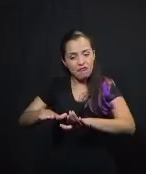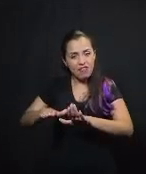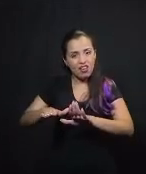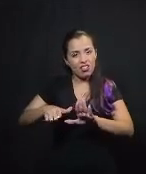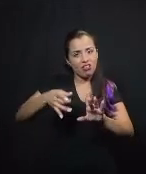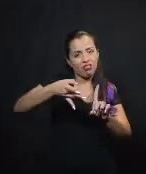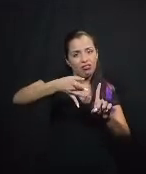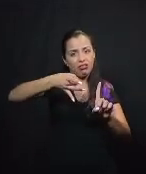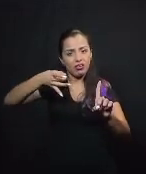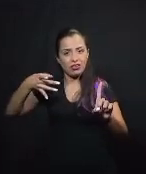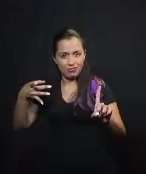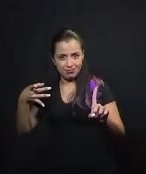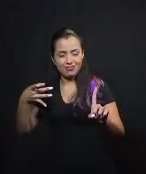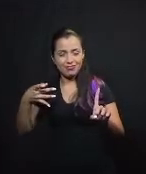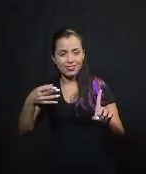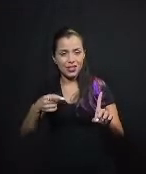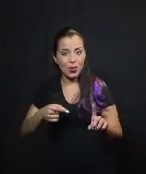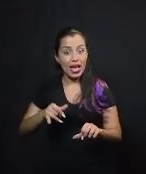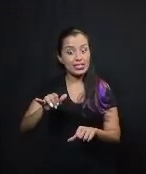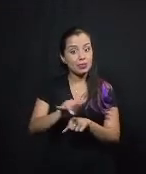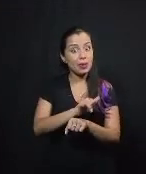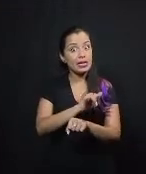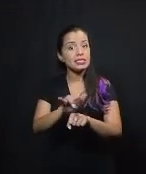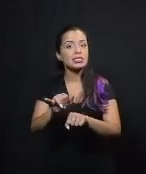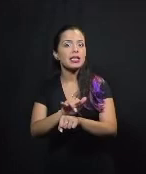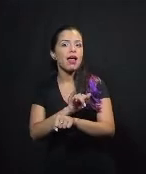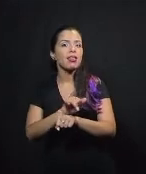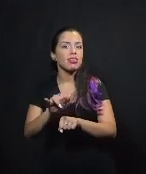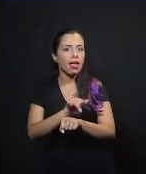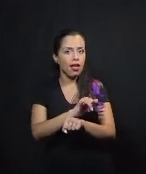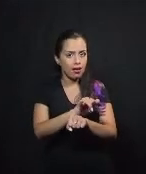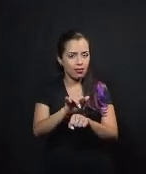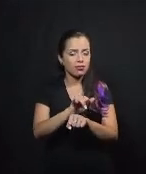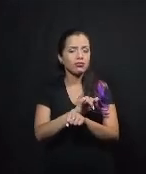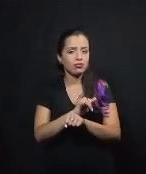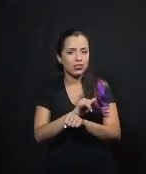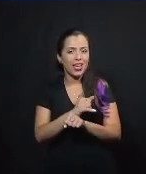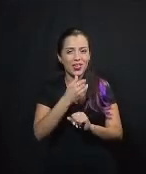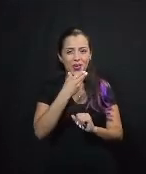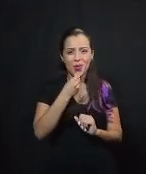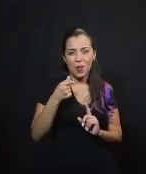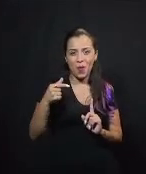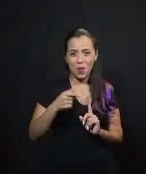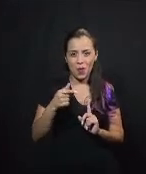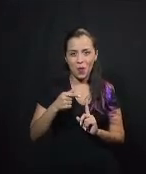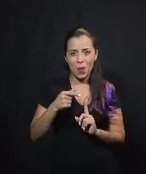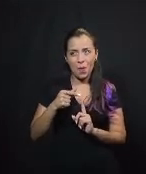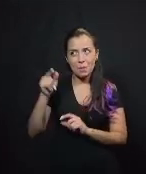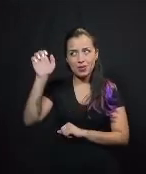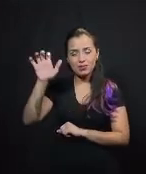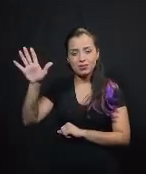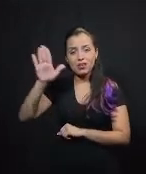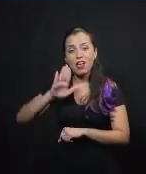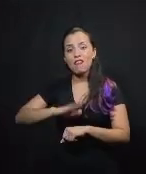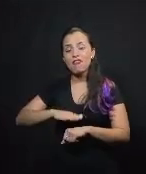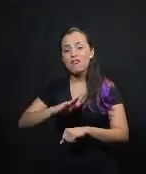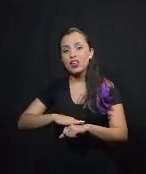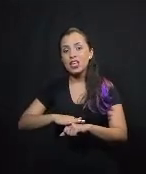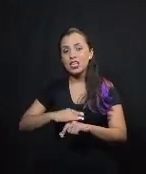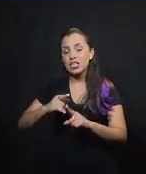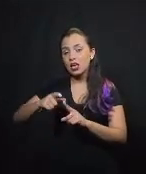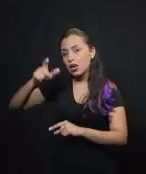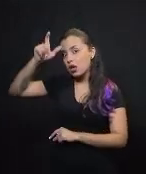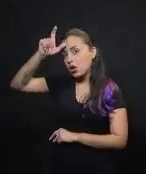teve outros alvos, mas ele pintou um quadro na sua ascensão pelo qual a Hungria estava